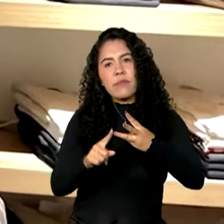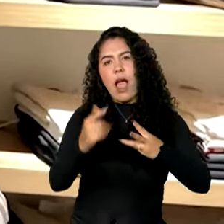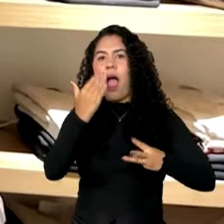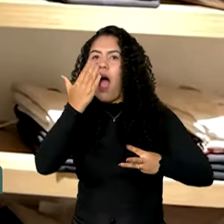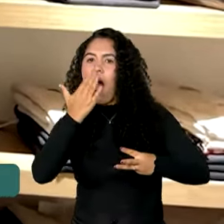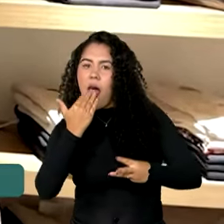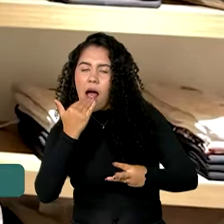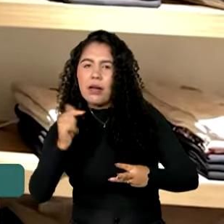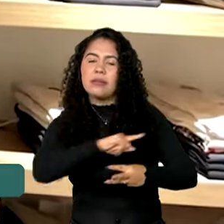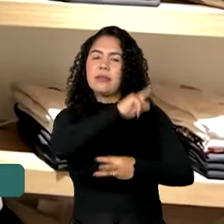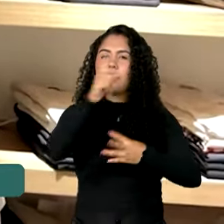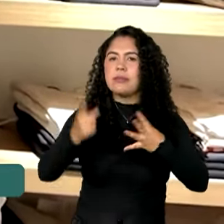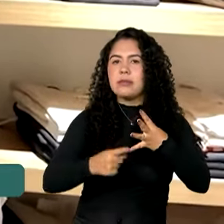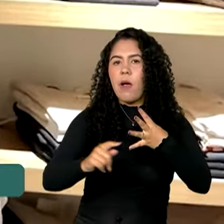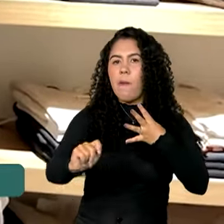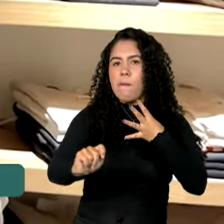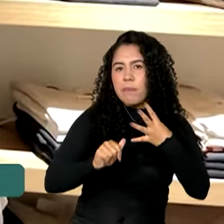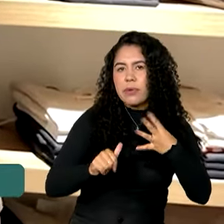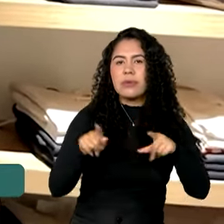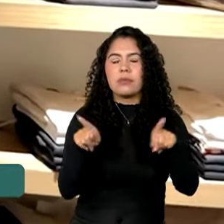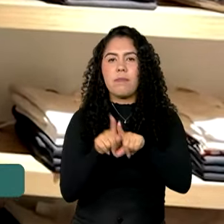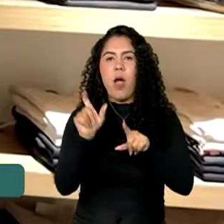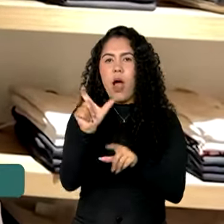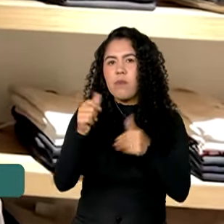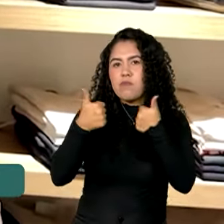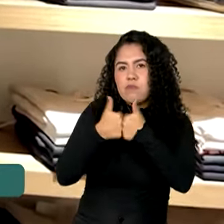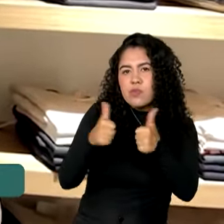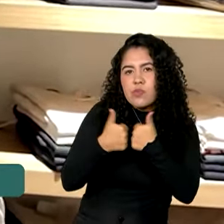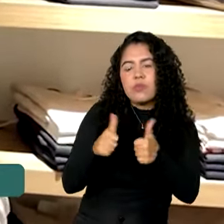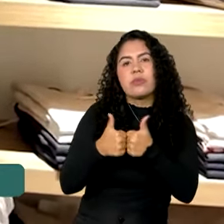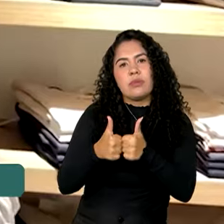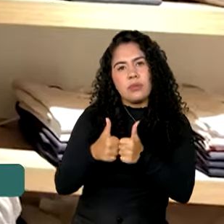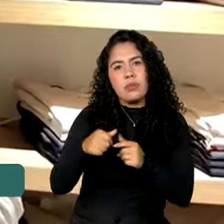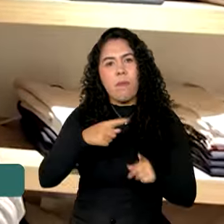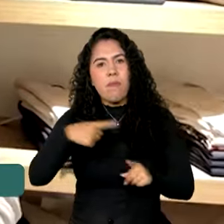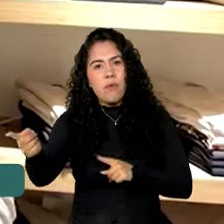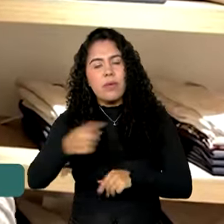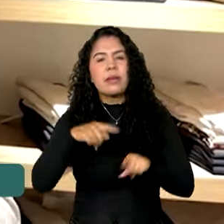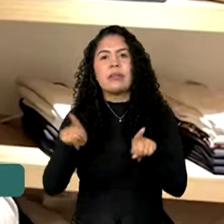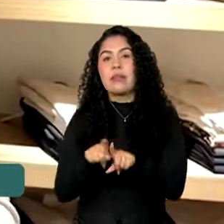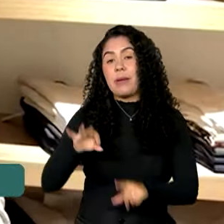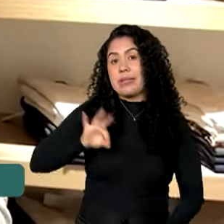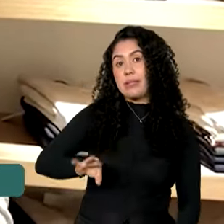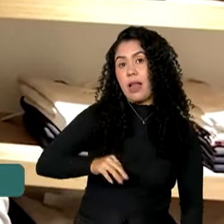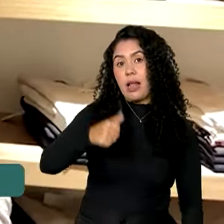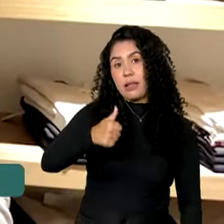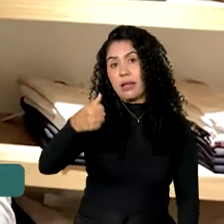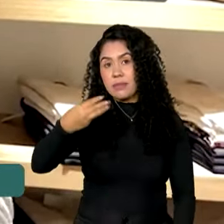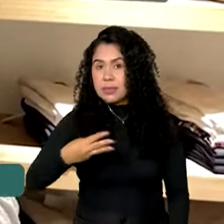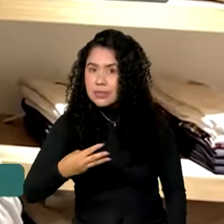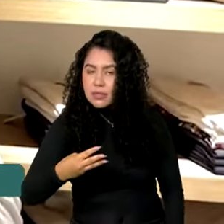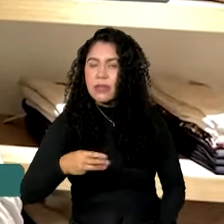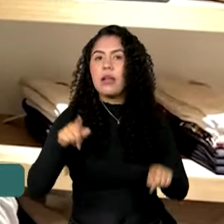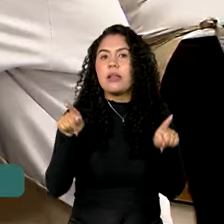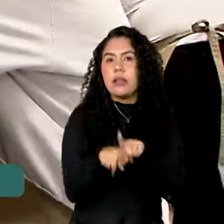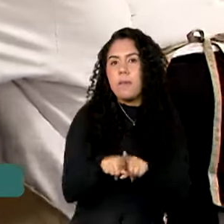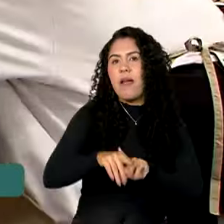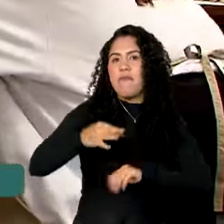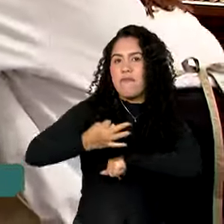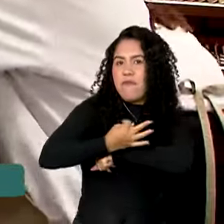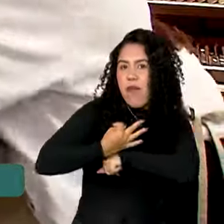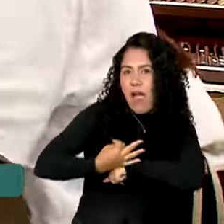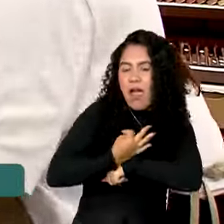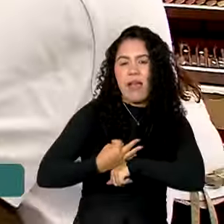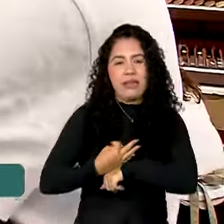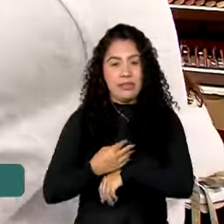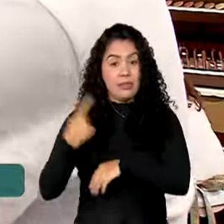alimentação, tenho também ao vale transporte, né, 13º, direito à férias. dias para poder descansar. O